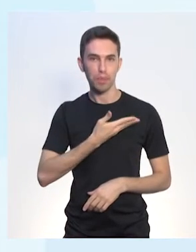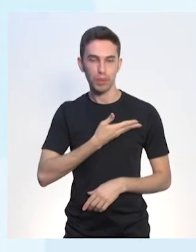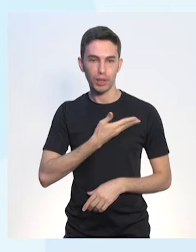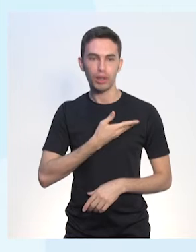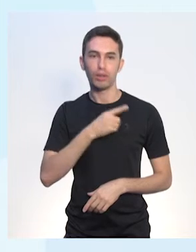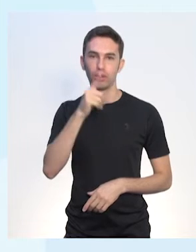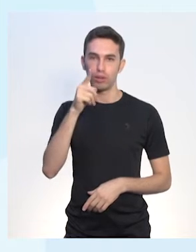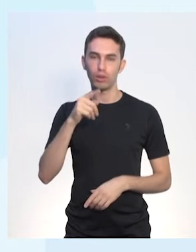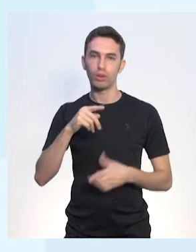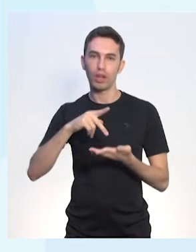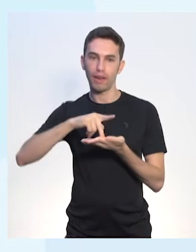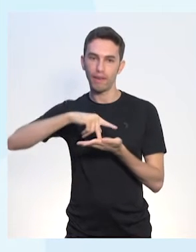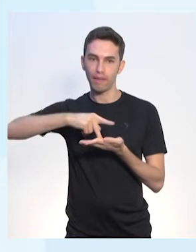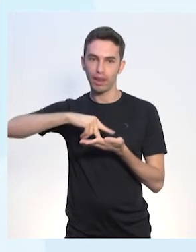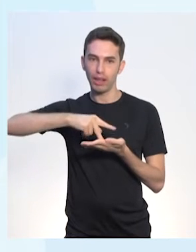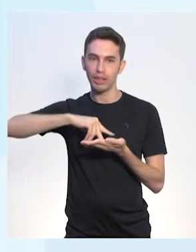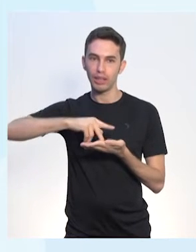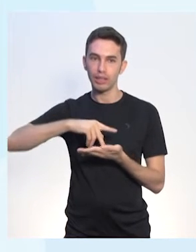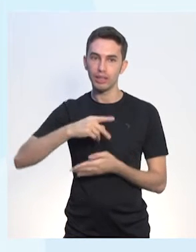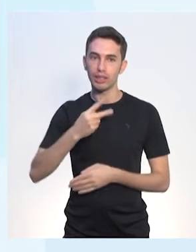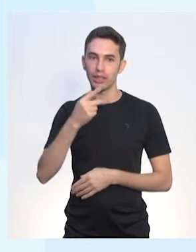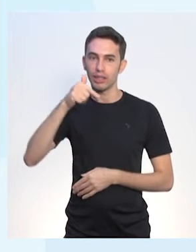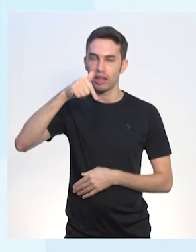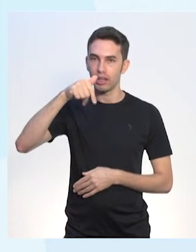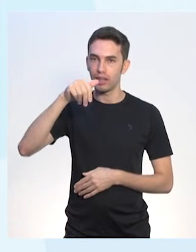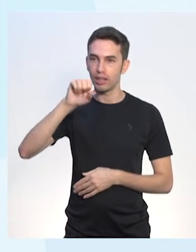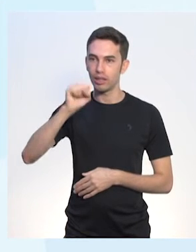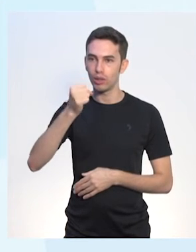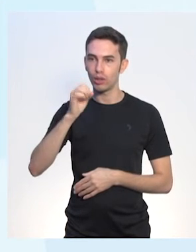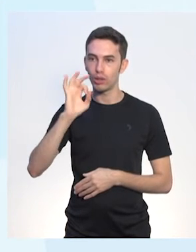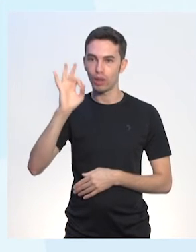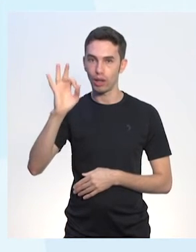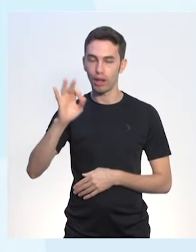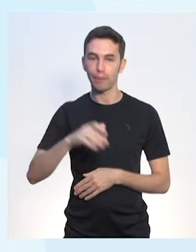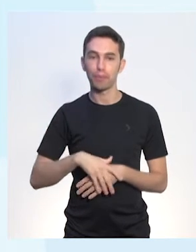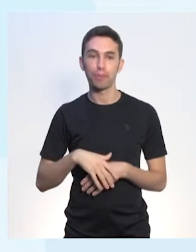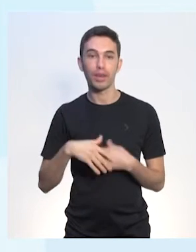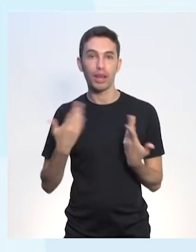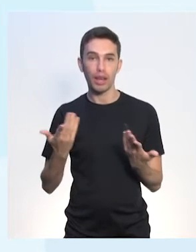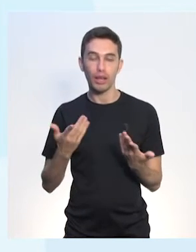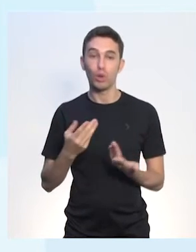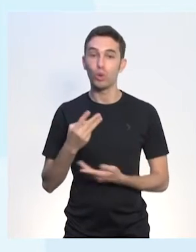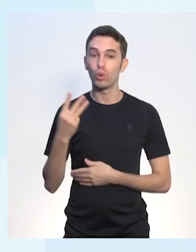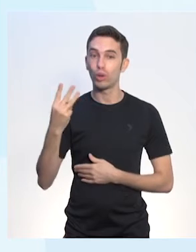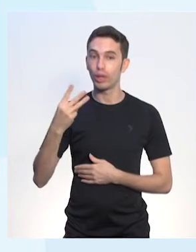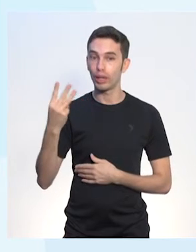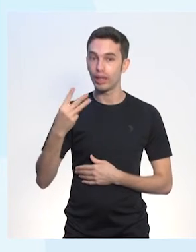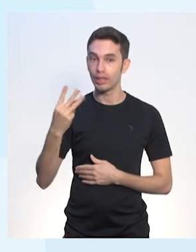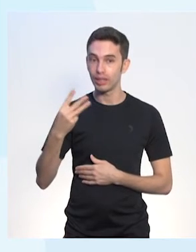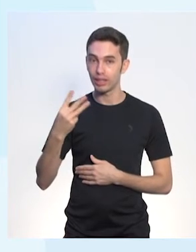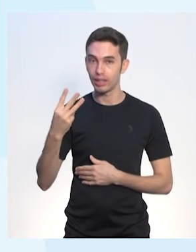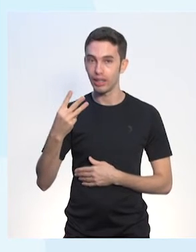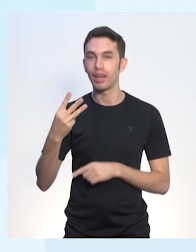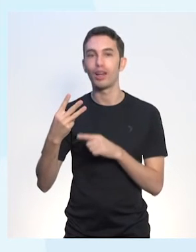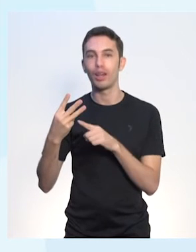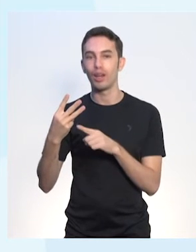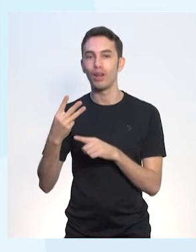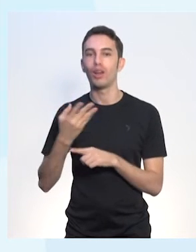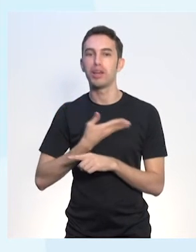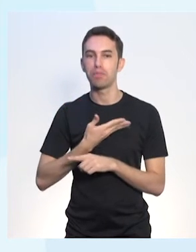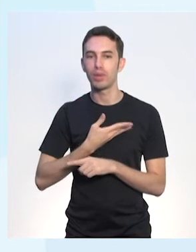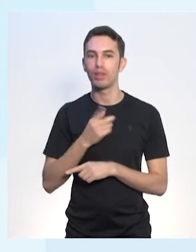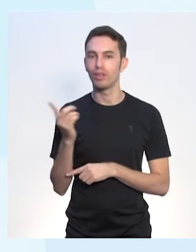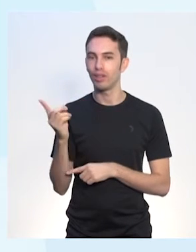cima, com um ângulo de 78 graus. E é exatamente aqui esse valor